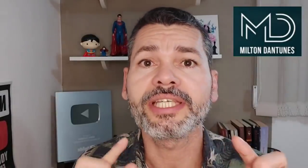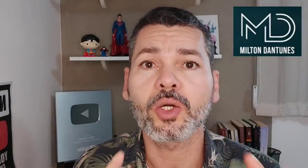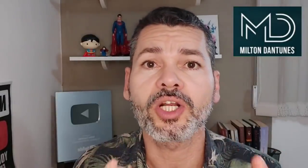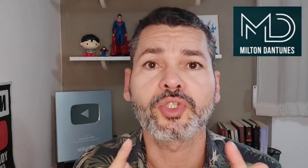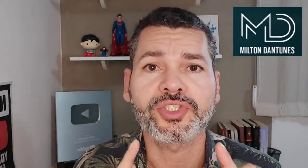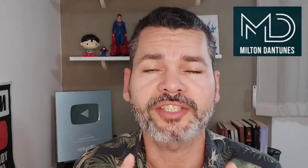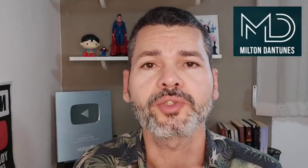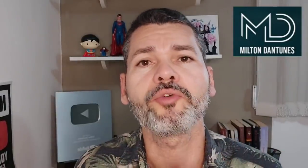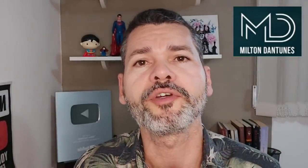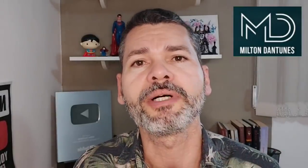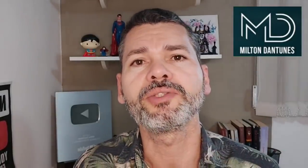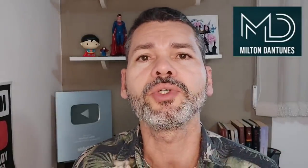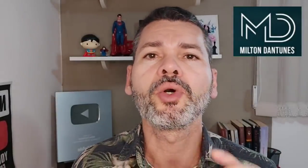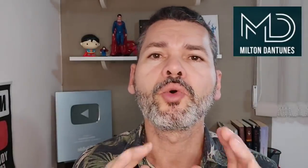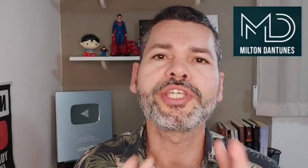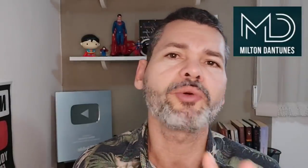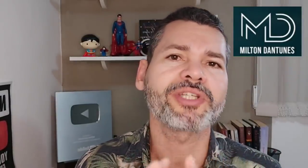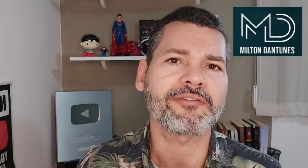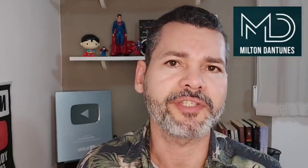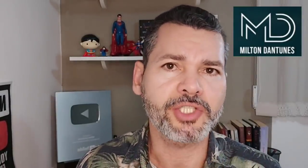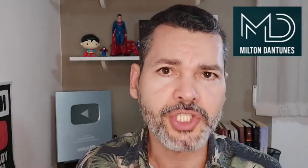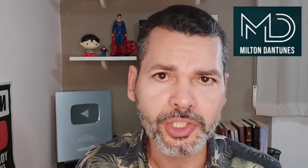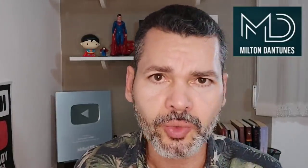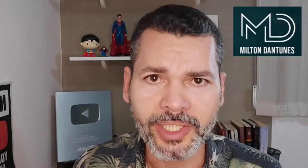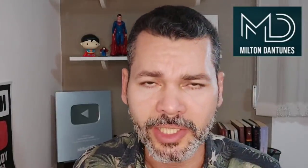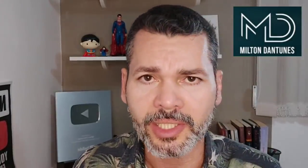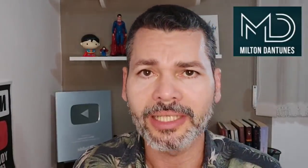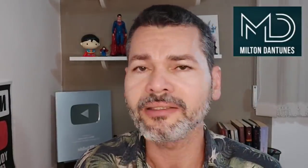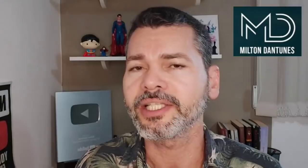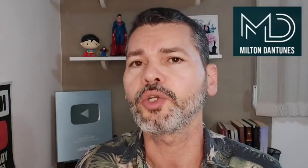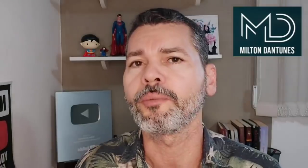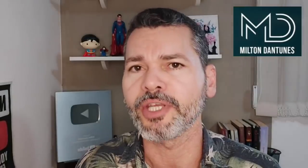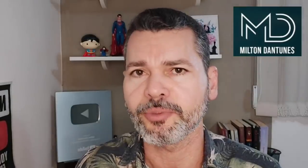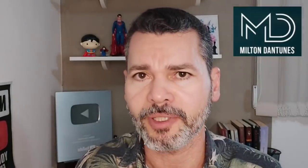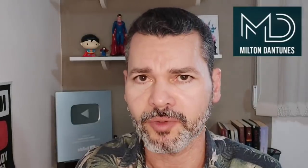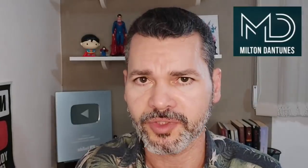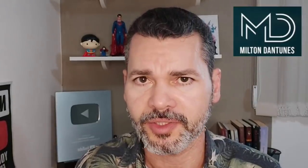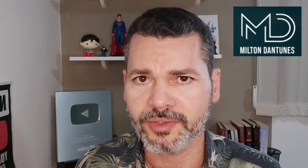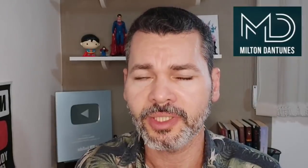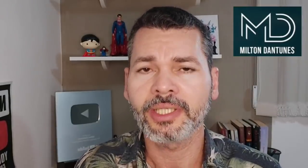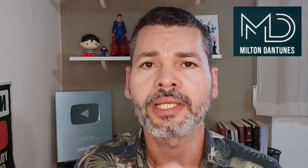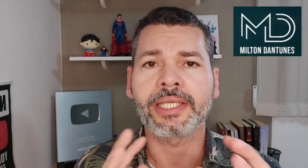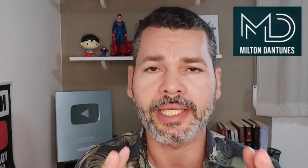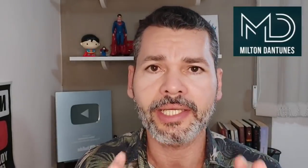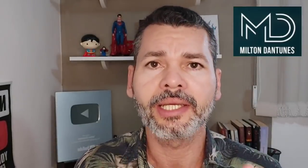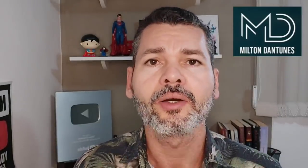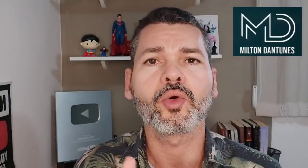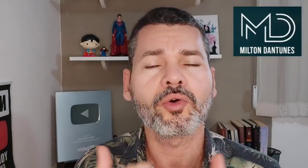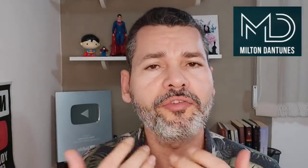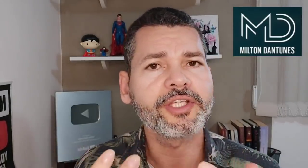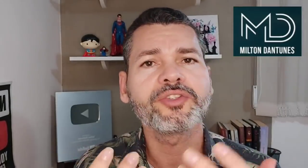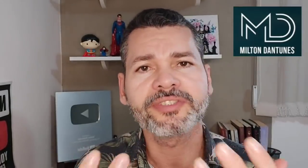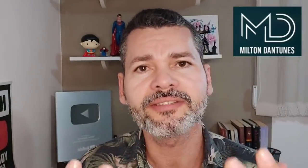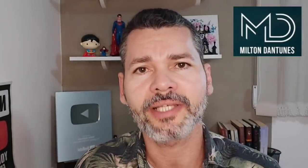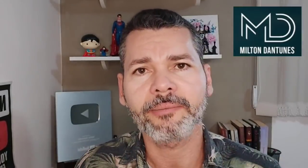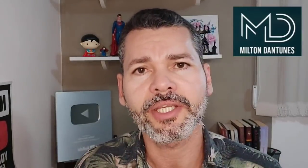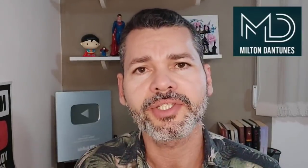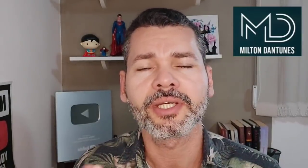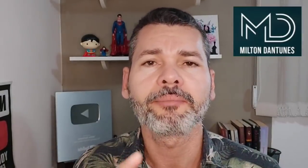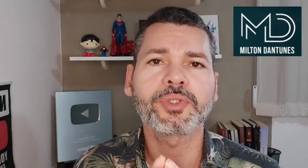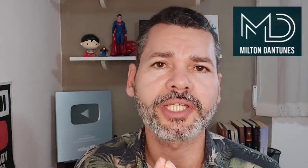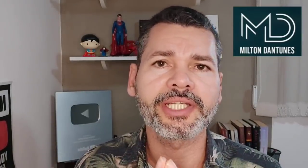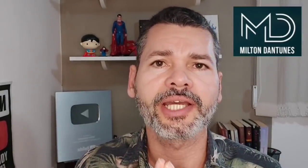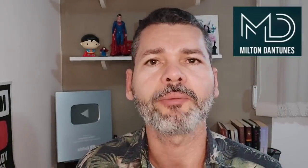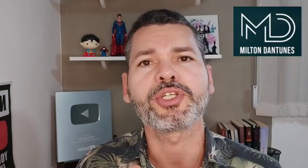coisa, e agora só está se confirmando o que eu já havia dito aqui anteriormente para vocês, que o governo